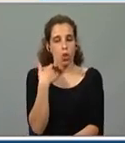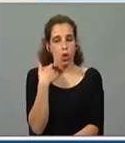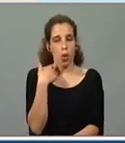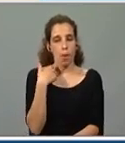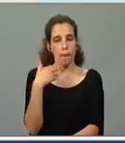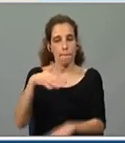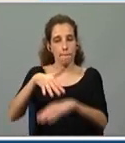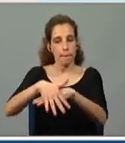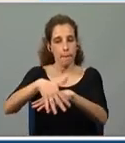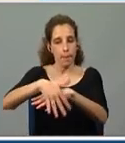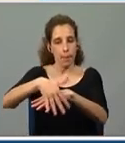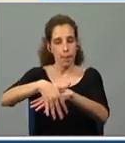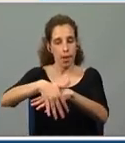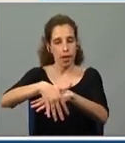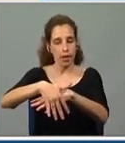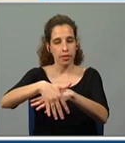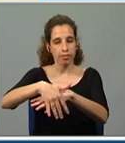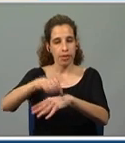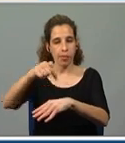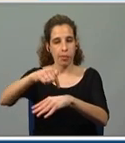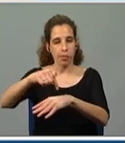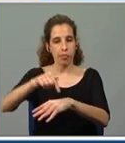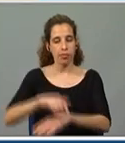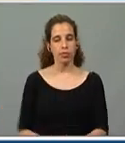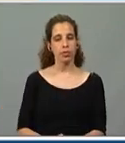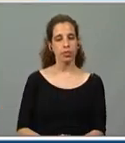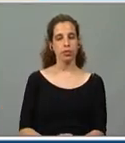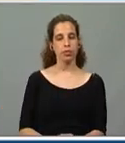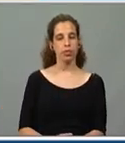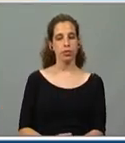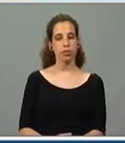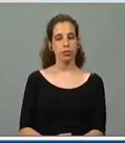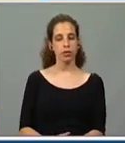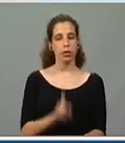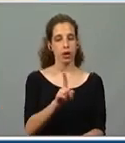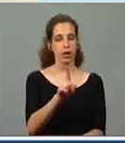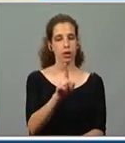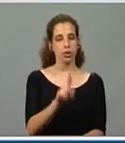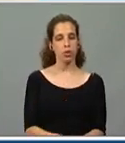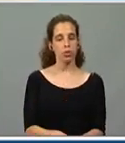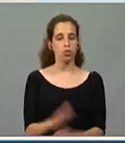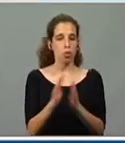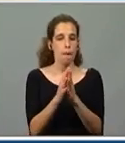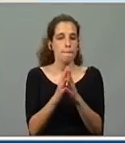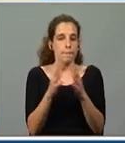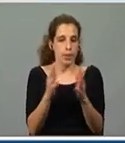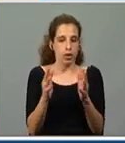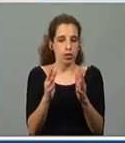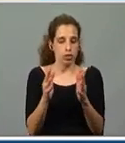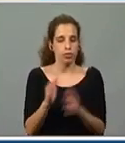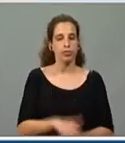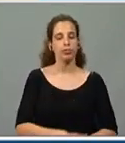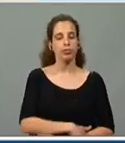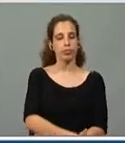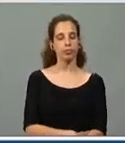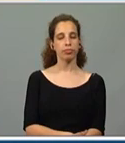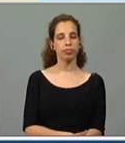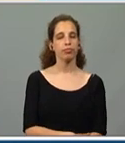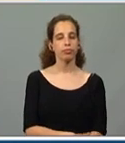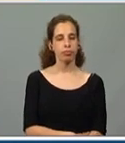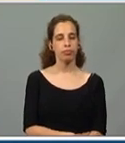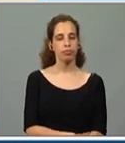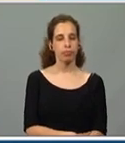passem e ficam aqui recolhidos os componentes de